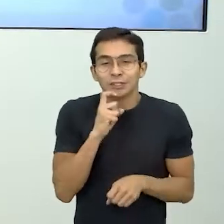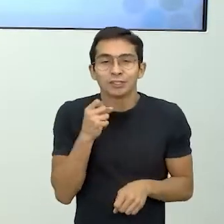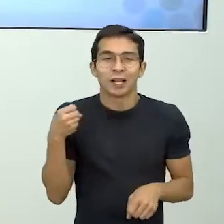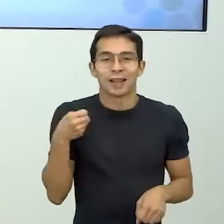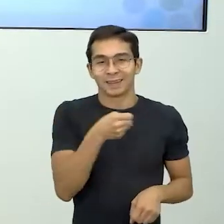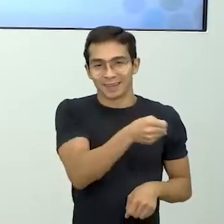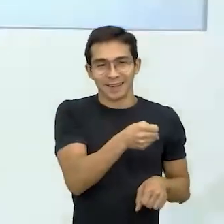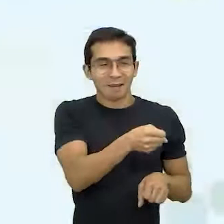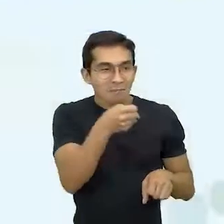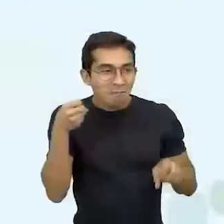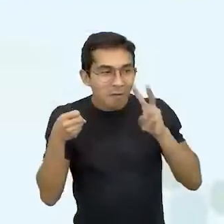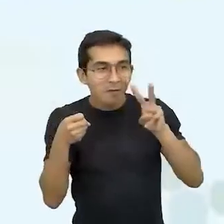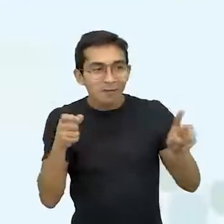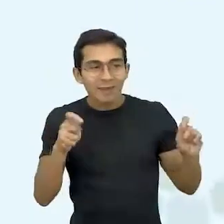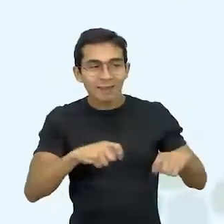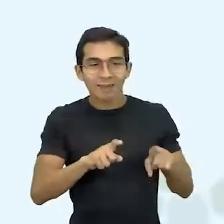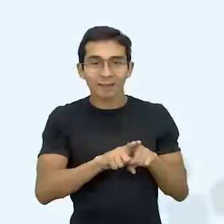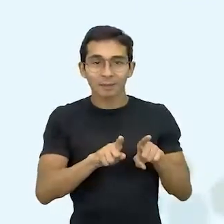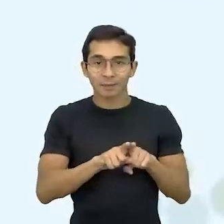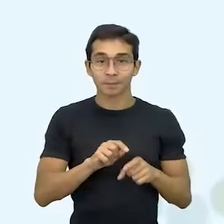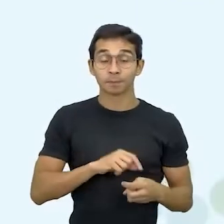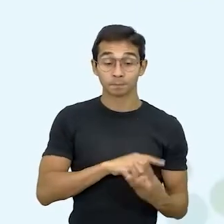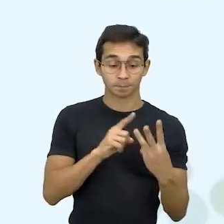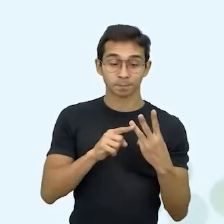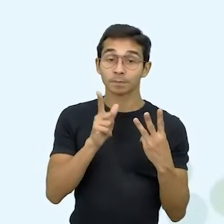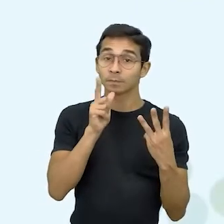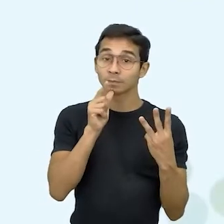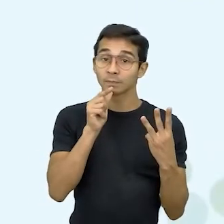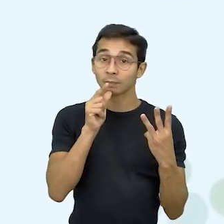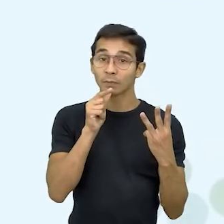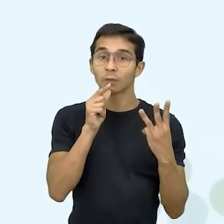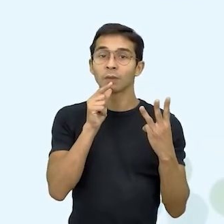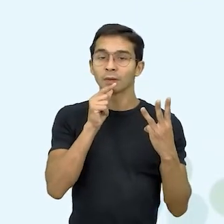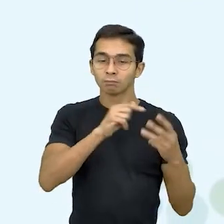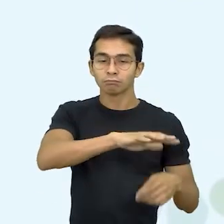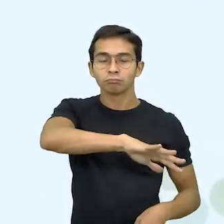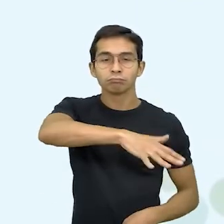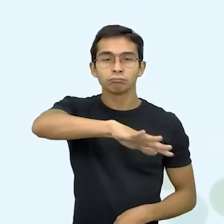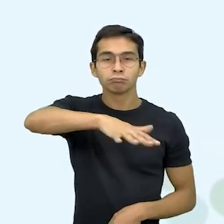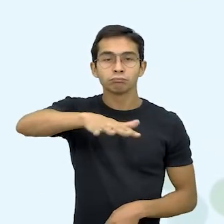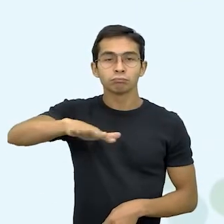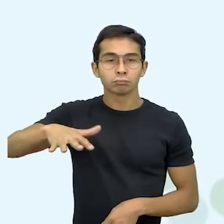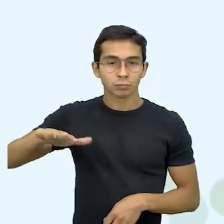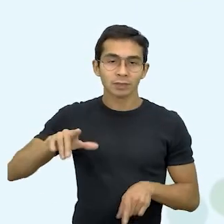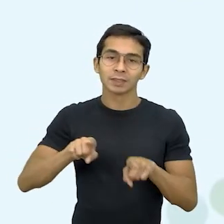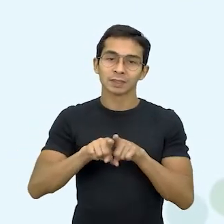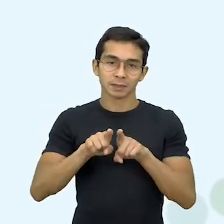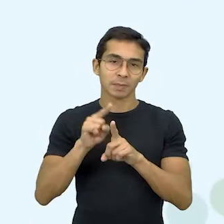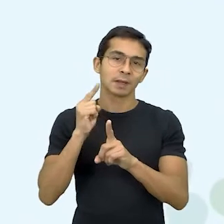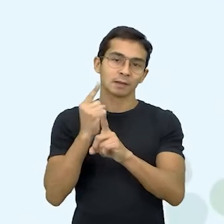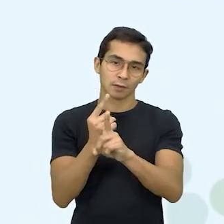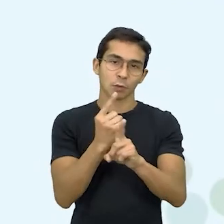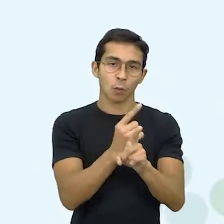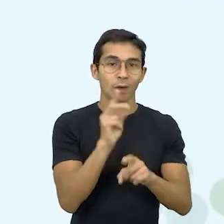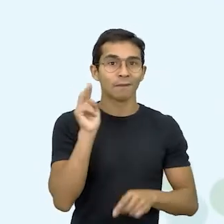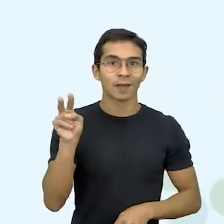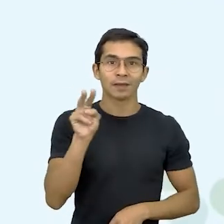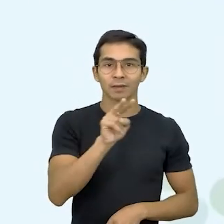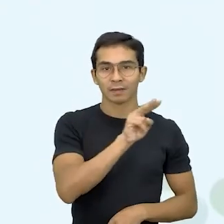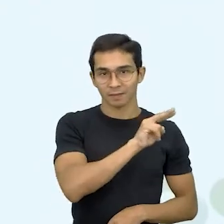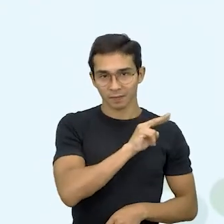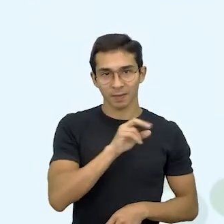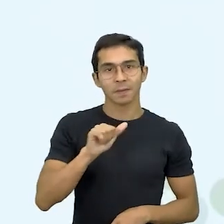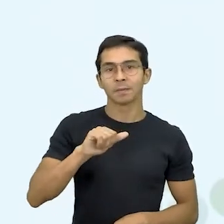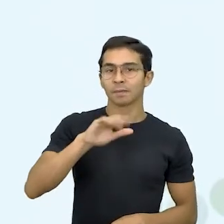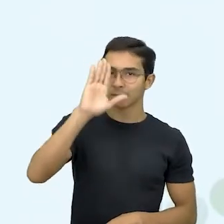também na sua forma líquida nós encontramos aí a água com mais frequência e é mais comum de conhecermos